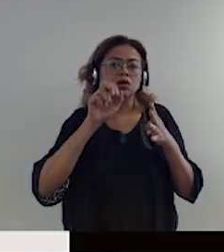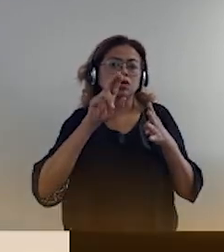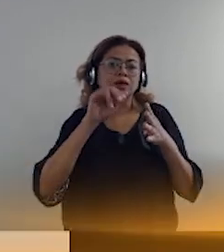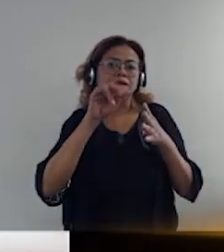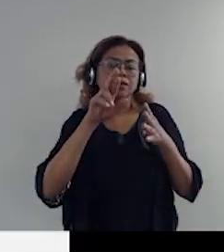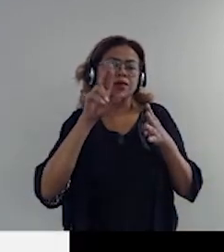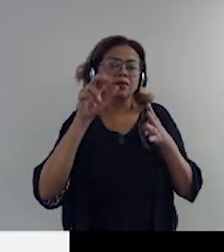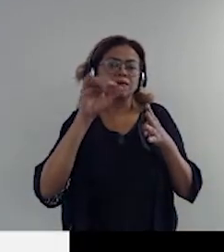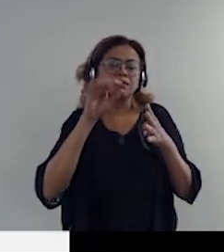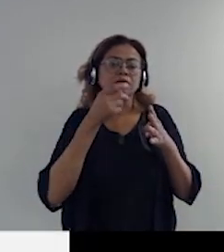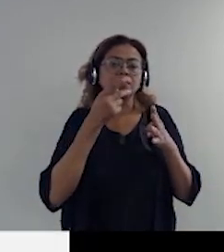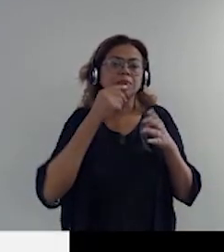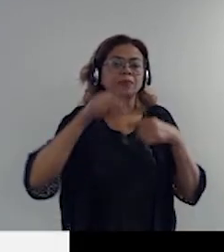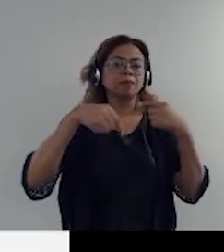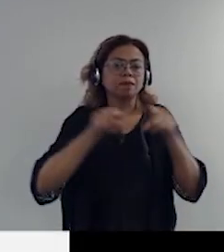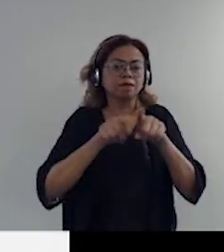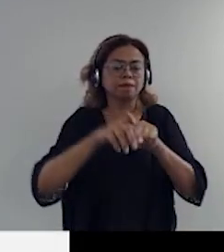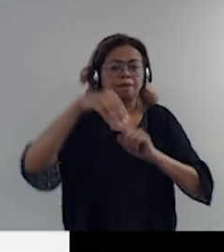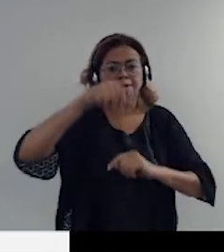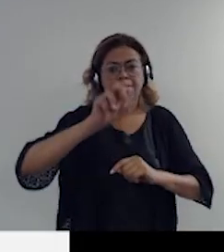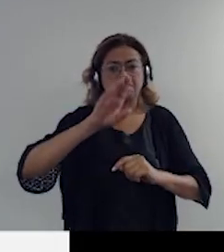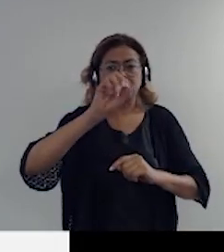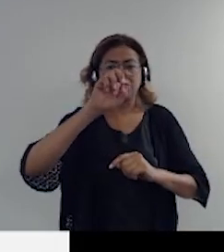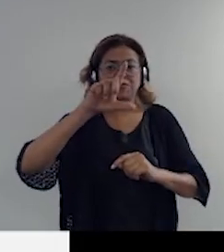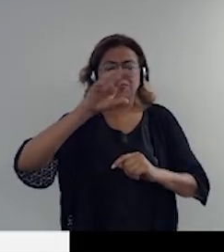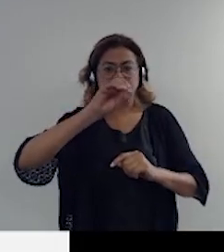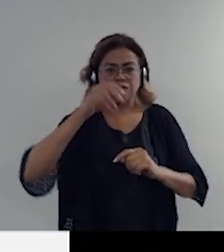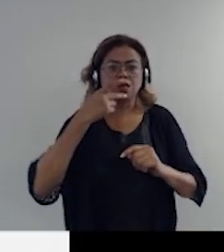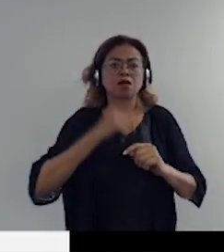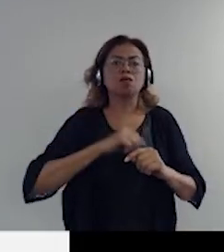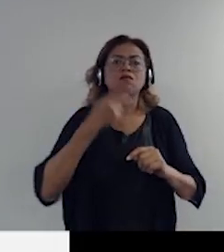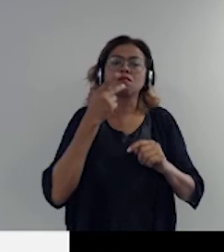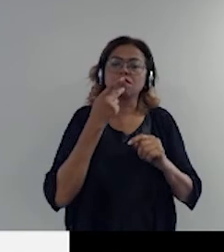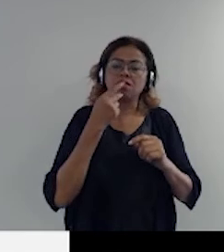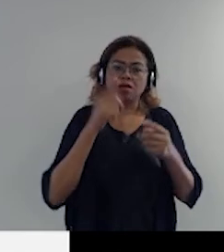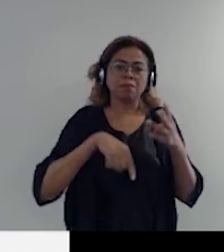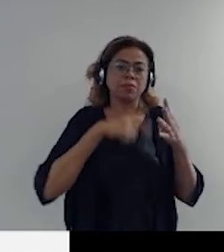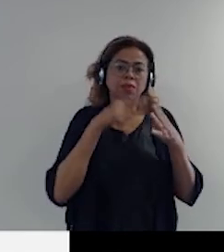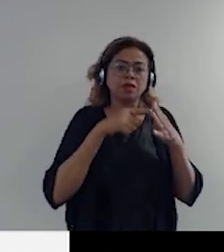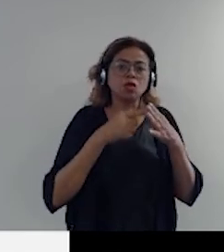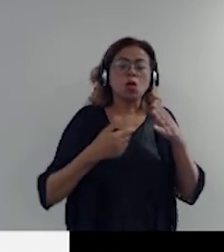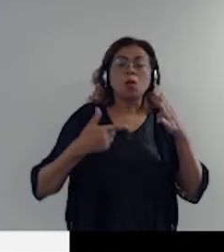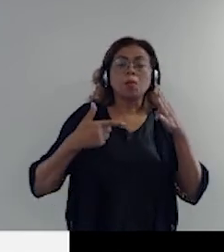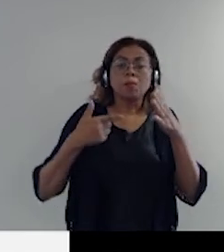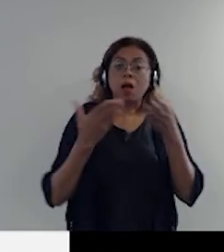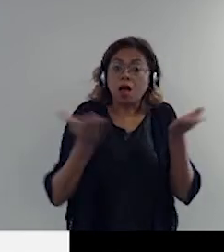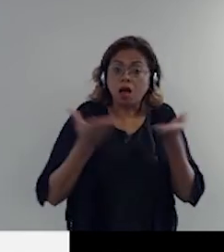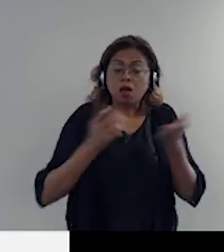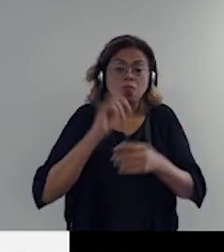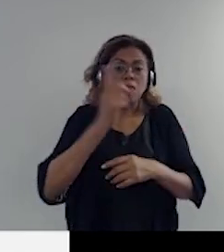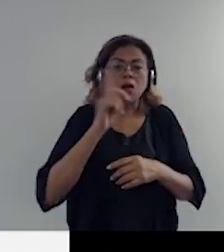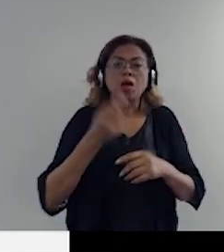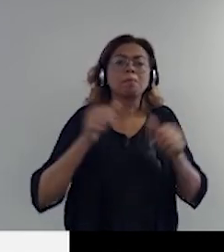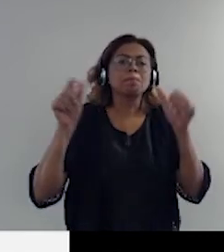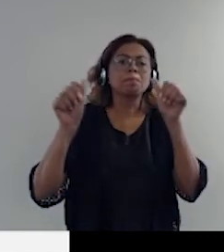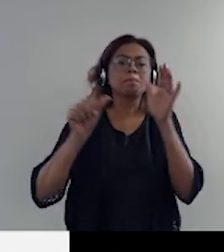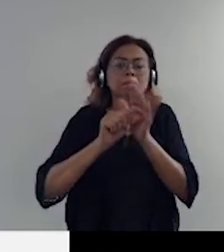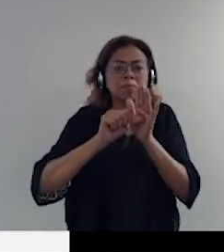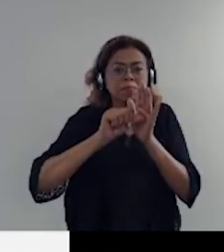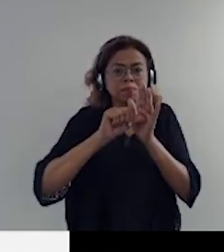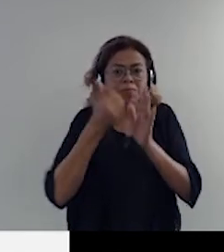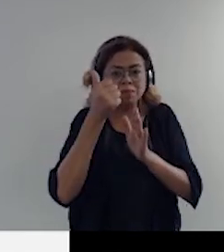Barbosa, têm a falar. O mercado de capitais não é a primeira crise que o mercado de capitais atravessa, mas essa